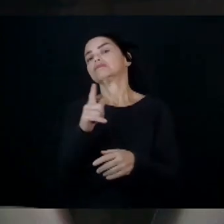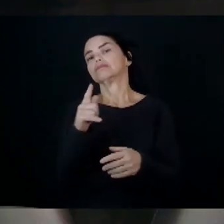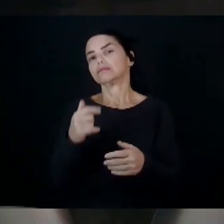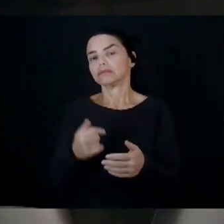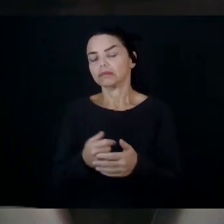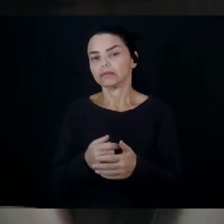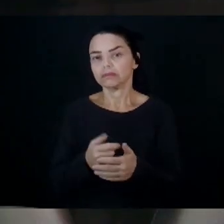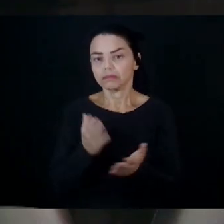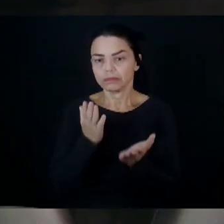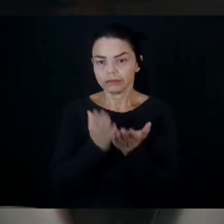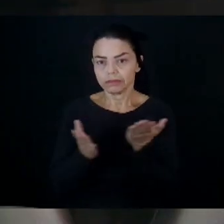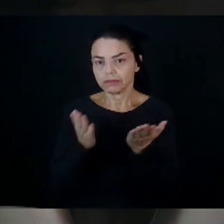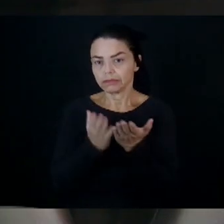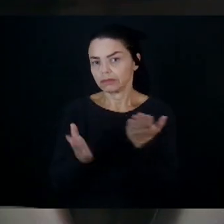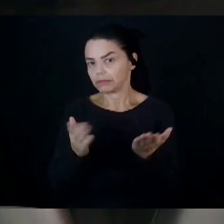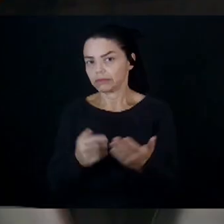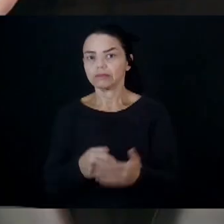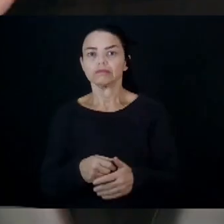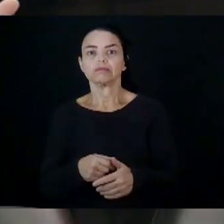sua...